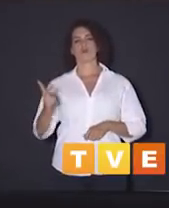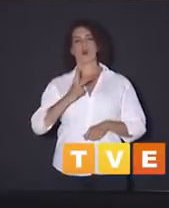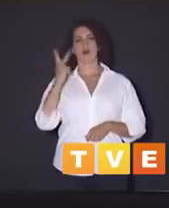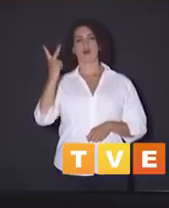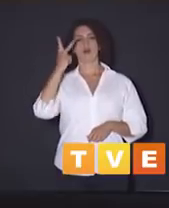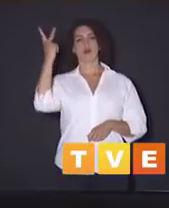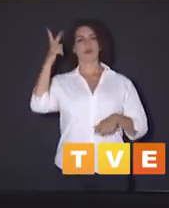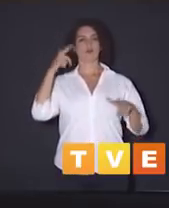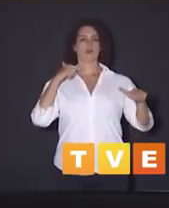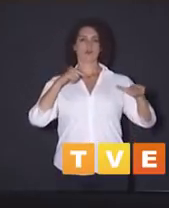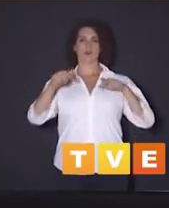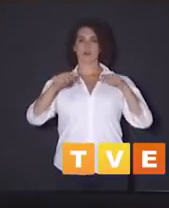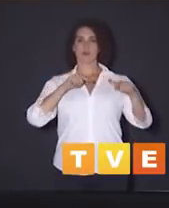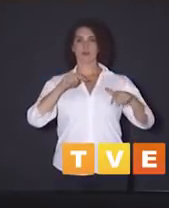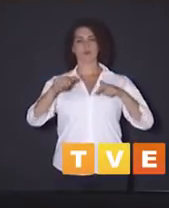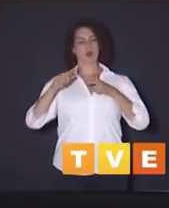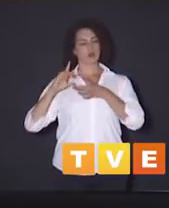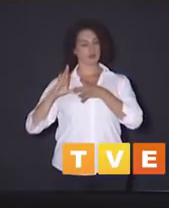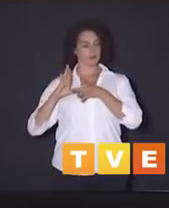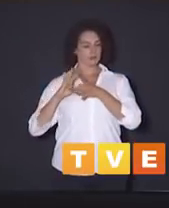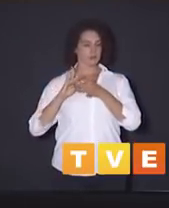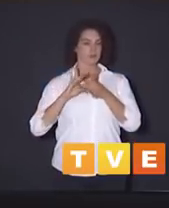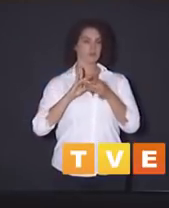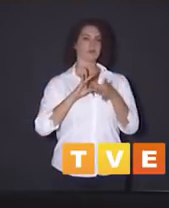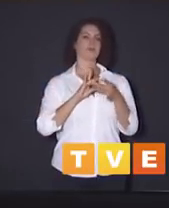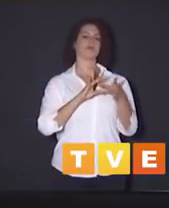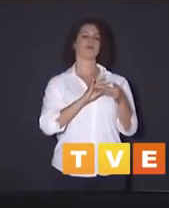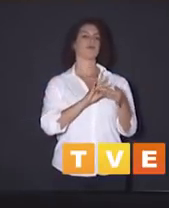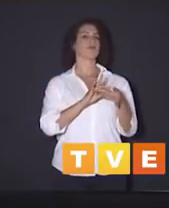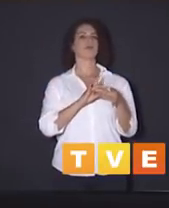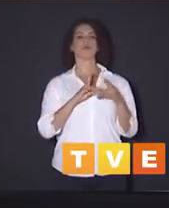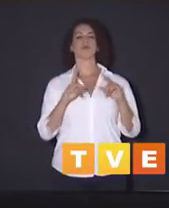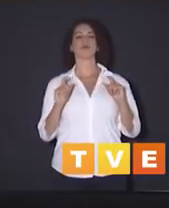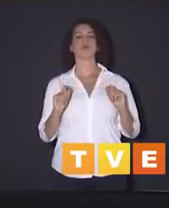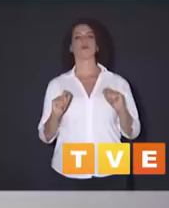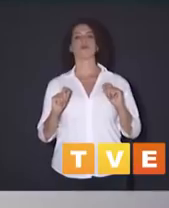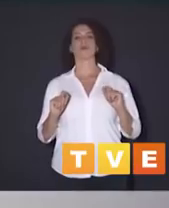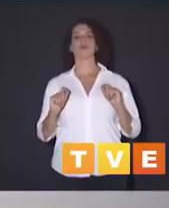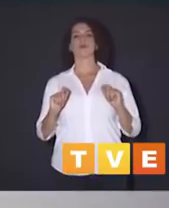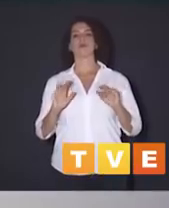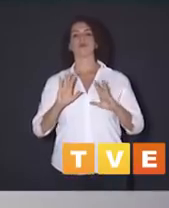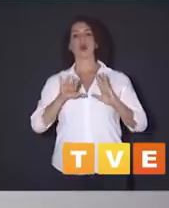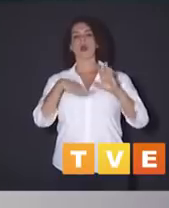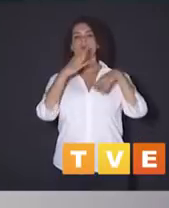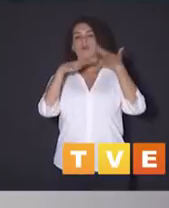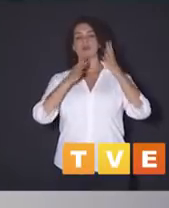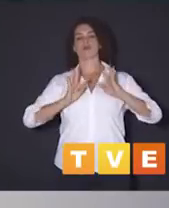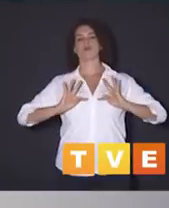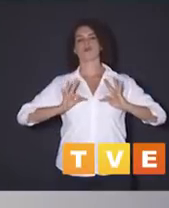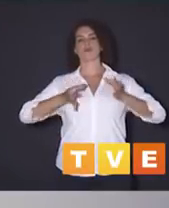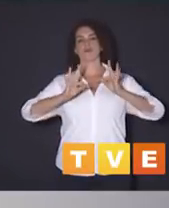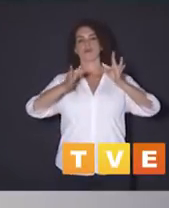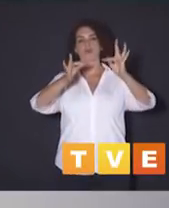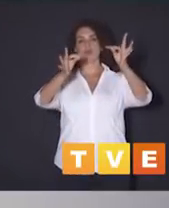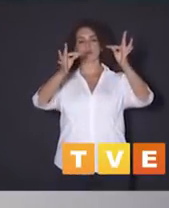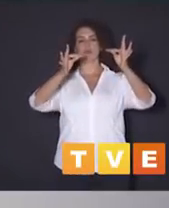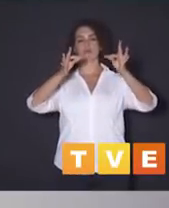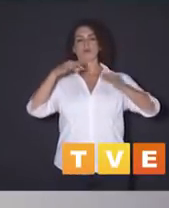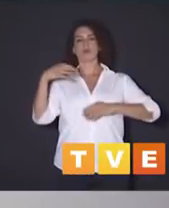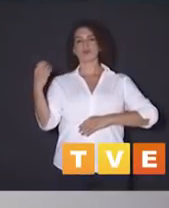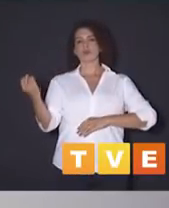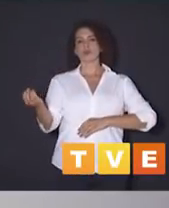trabalho neste contexto de avanço tecnológico de novas